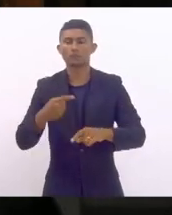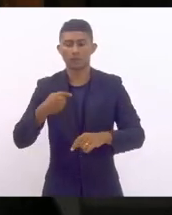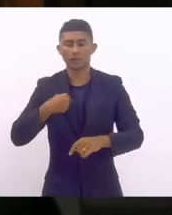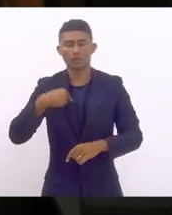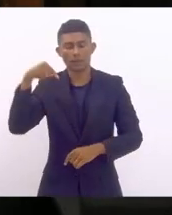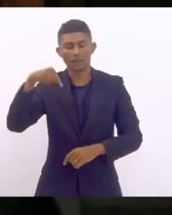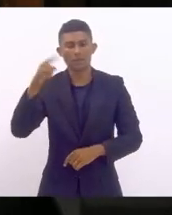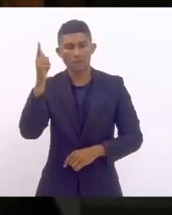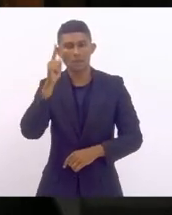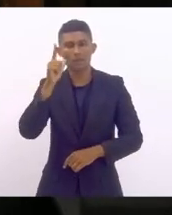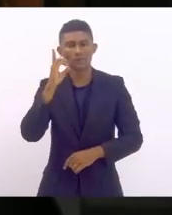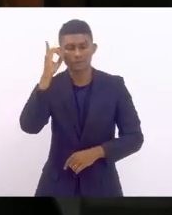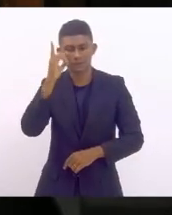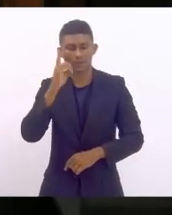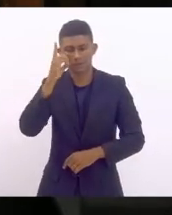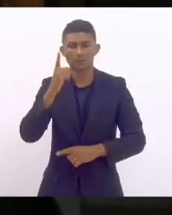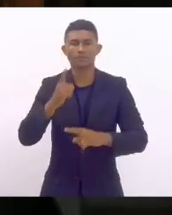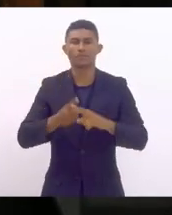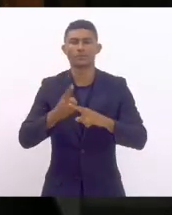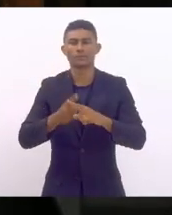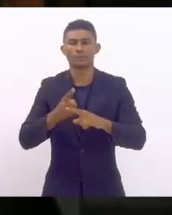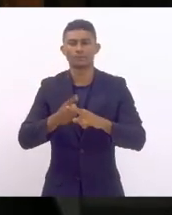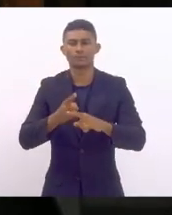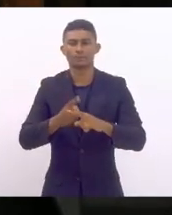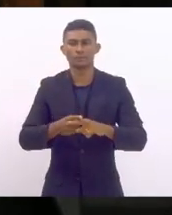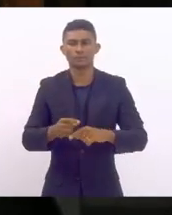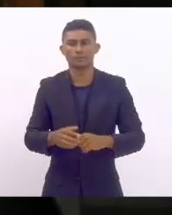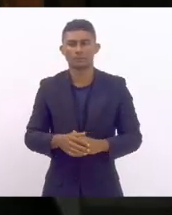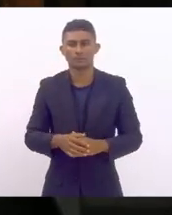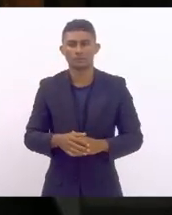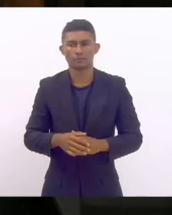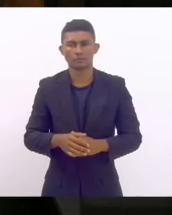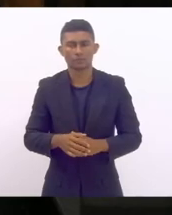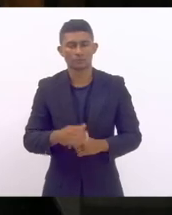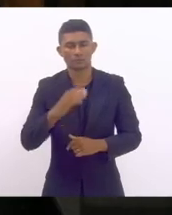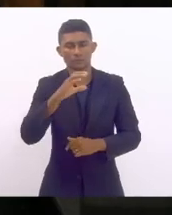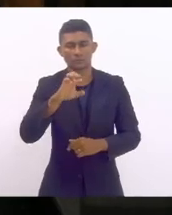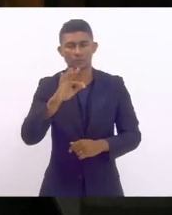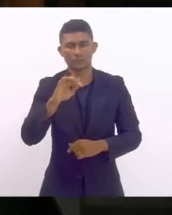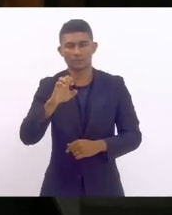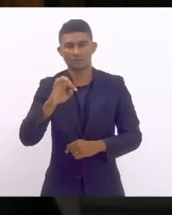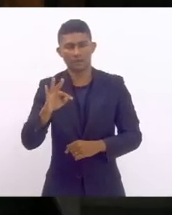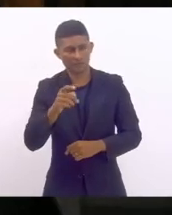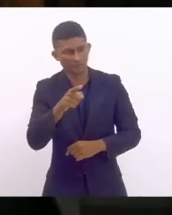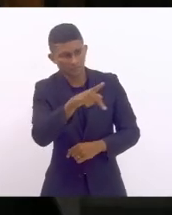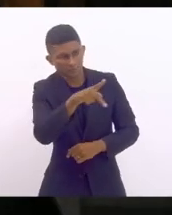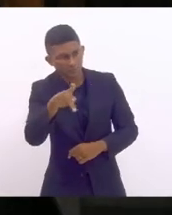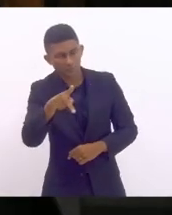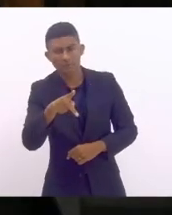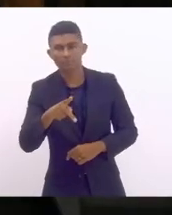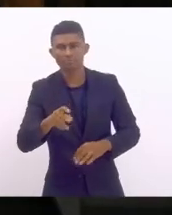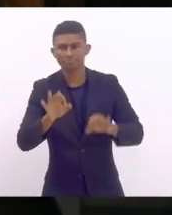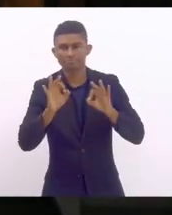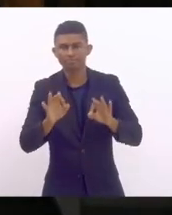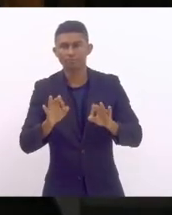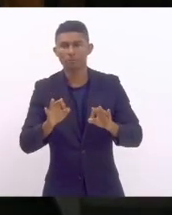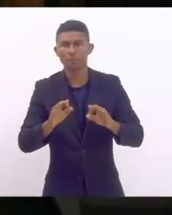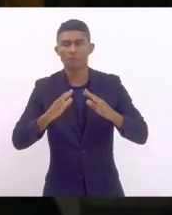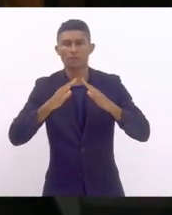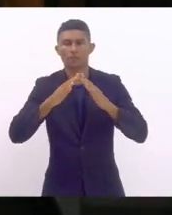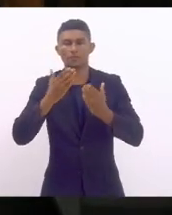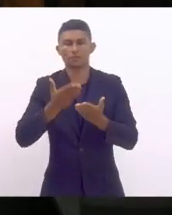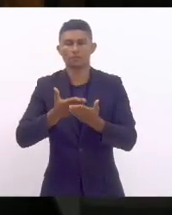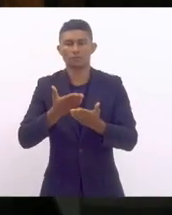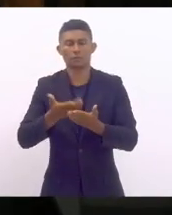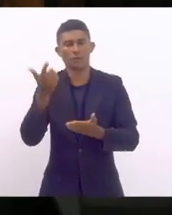parlamentar devo seu a presidente da CEFET a Escola Técnica nacional onde